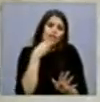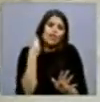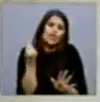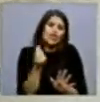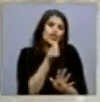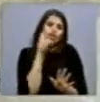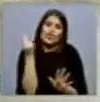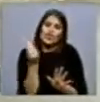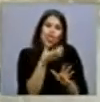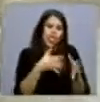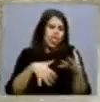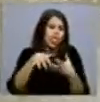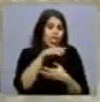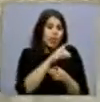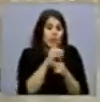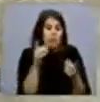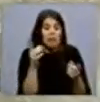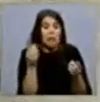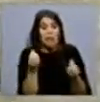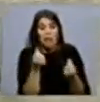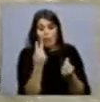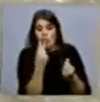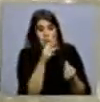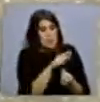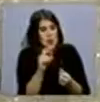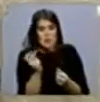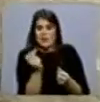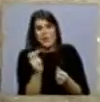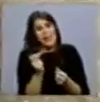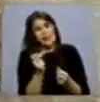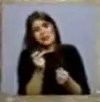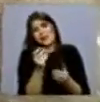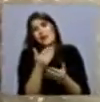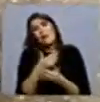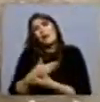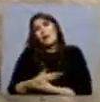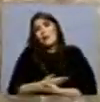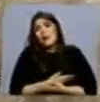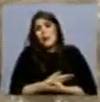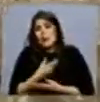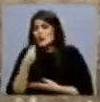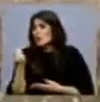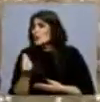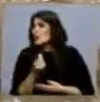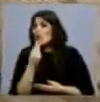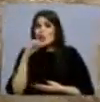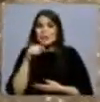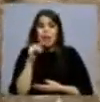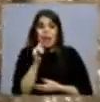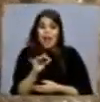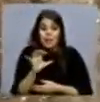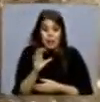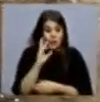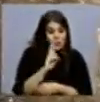muito irrequietas, que não têm mais do que 2 milhões de anos de idade, são muito jovens. E na imagem que nós vamos ver com